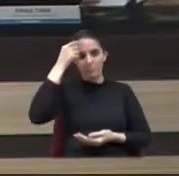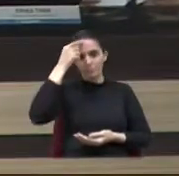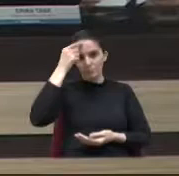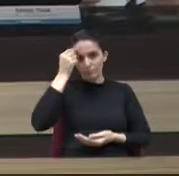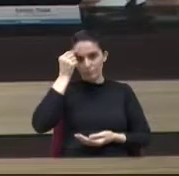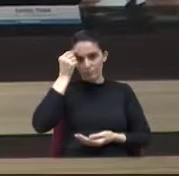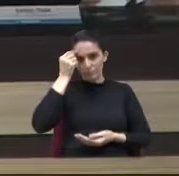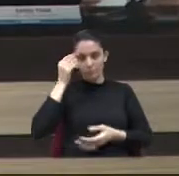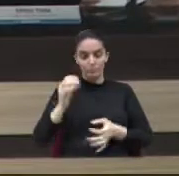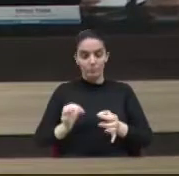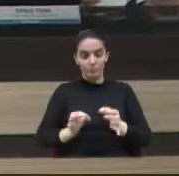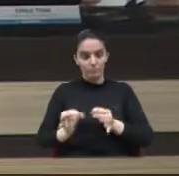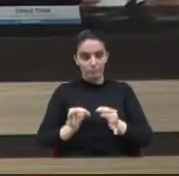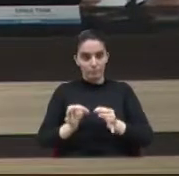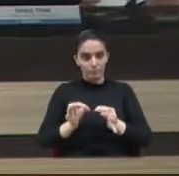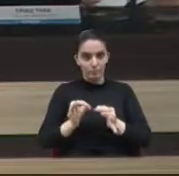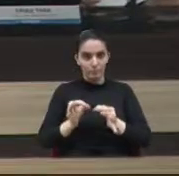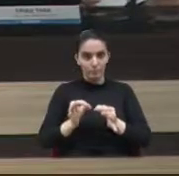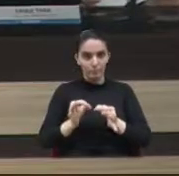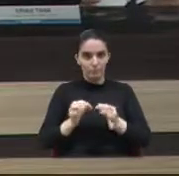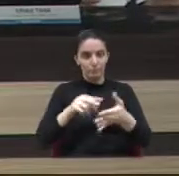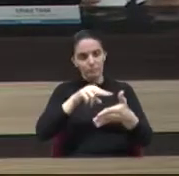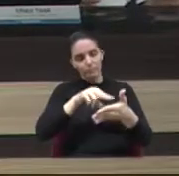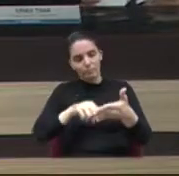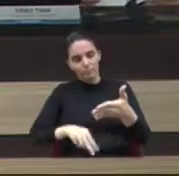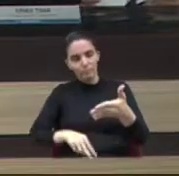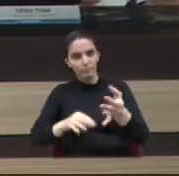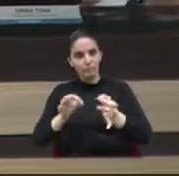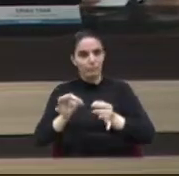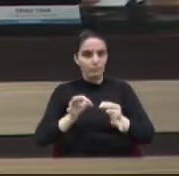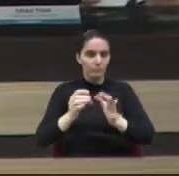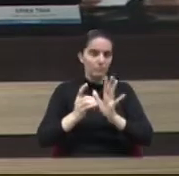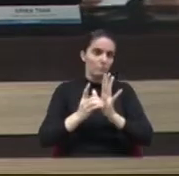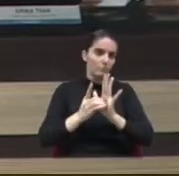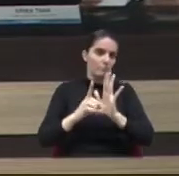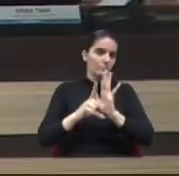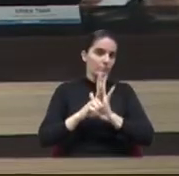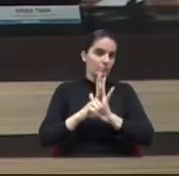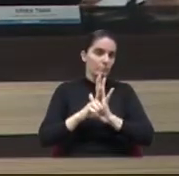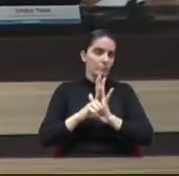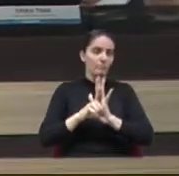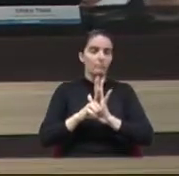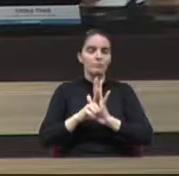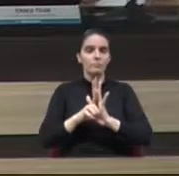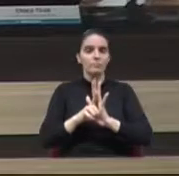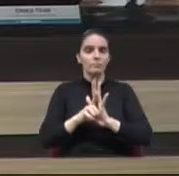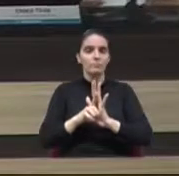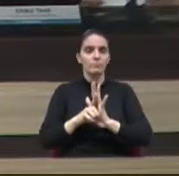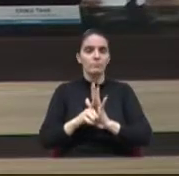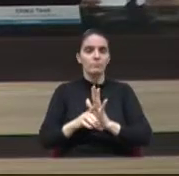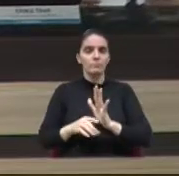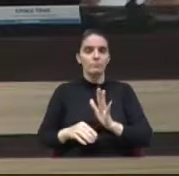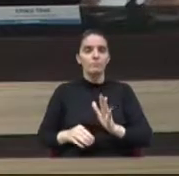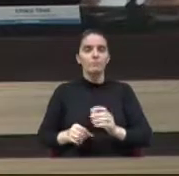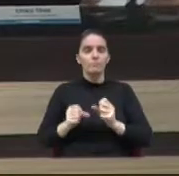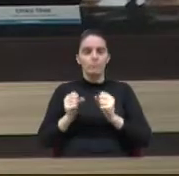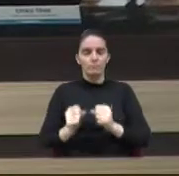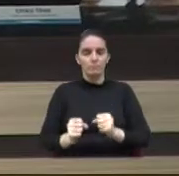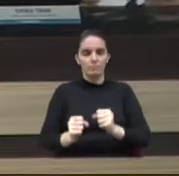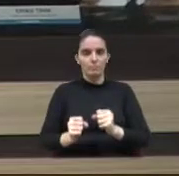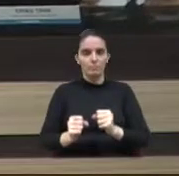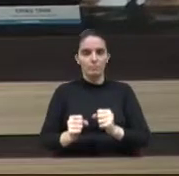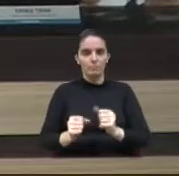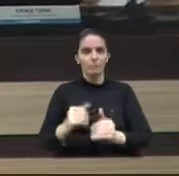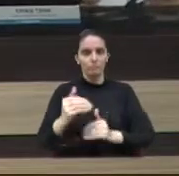e regimentais, procedi ao exame do projeto de decreto legislativo em epígrafe e, salvo melhor juízo, a matéria